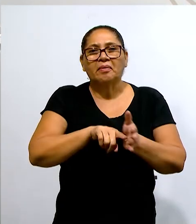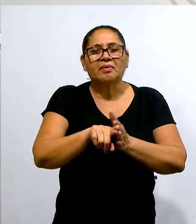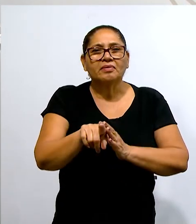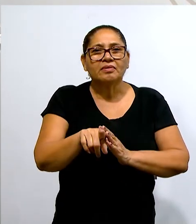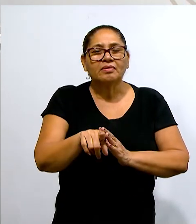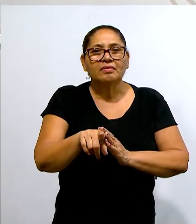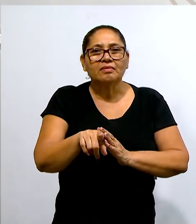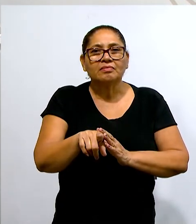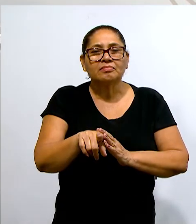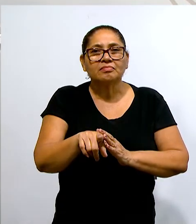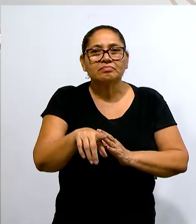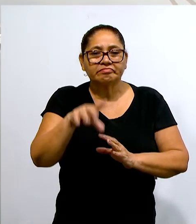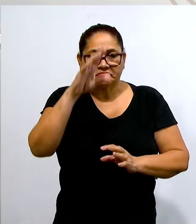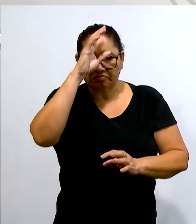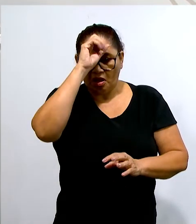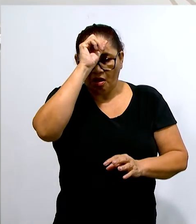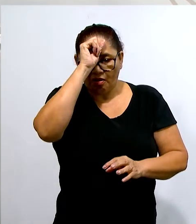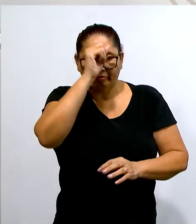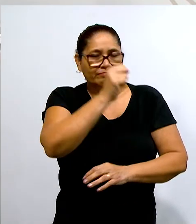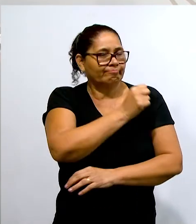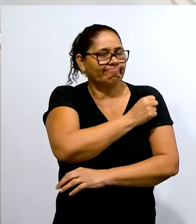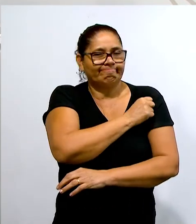aluno não aprendeu.